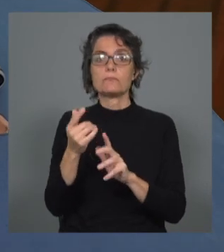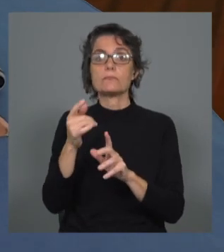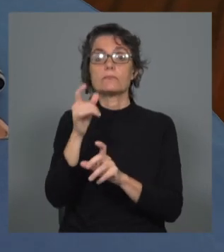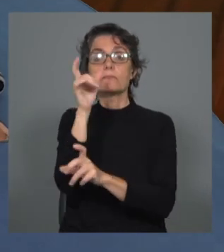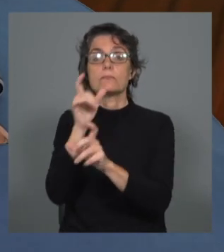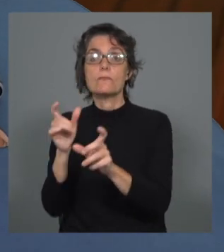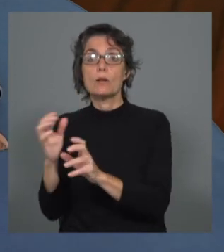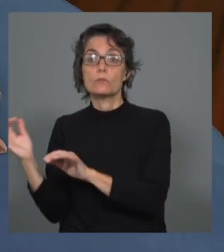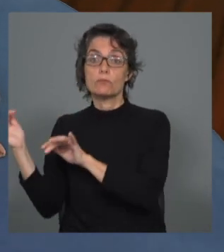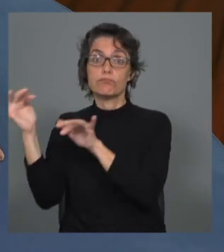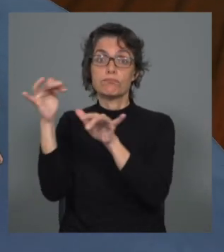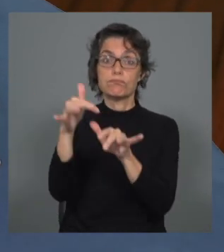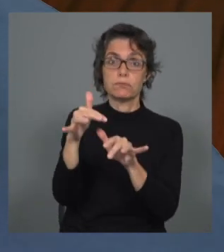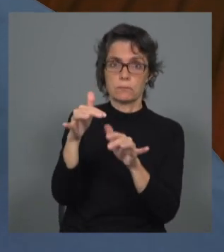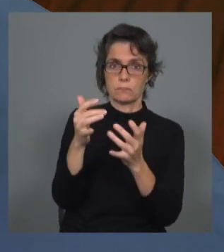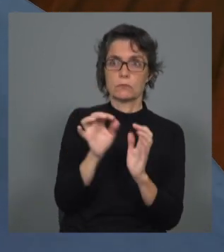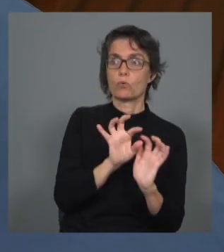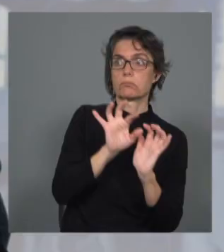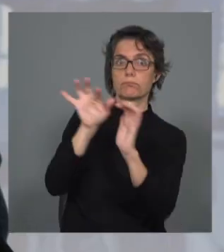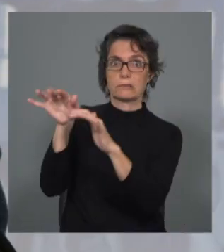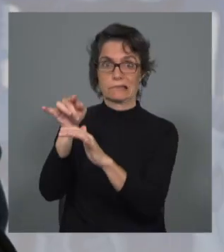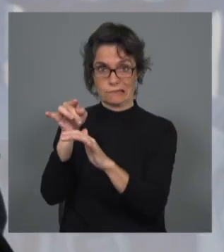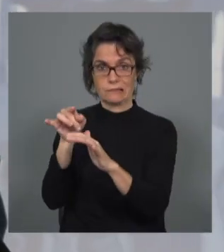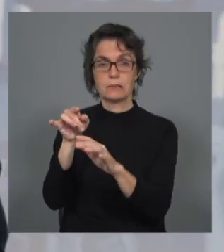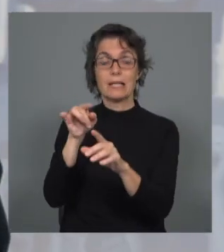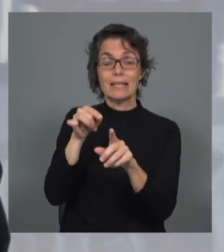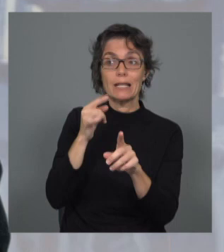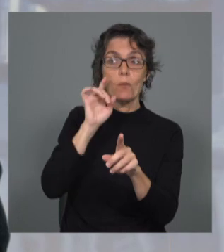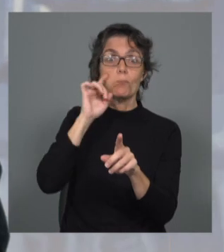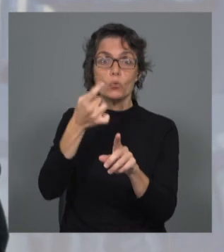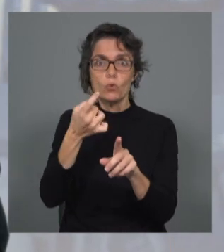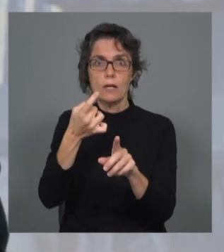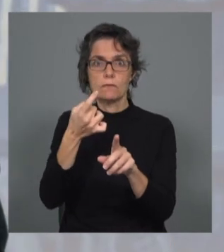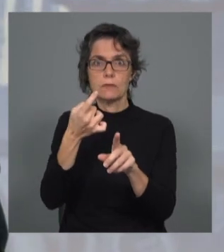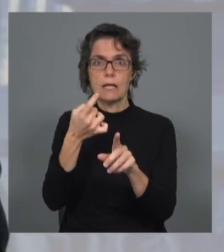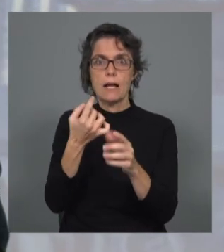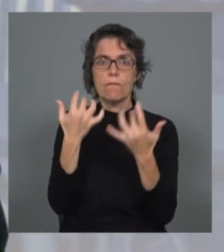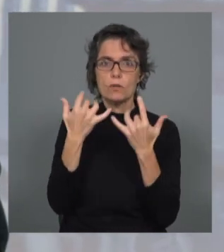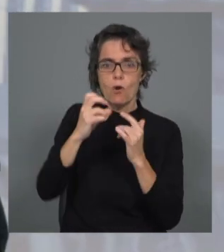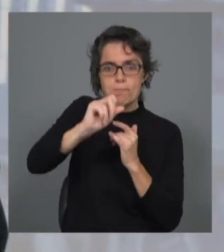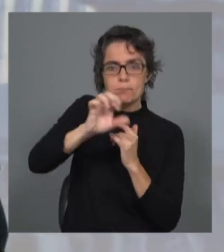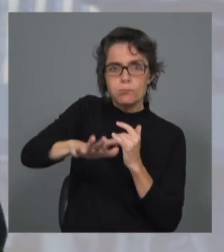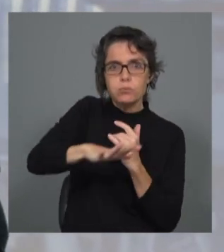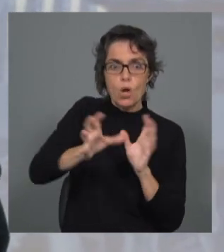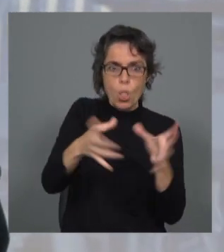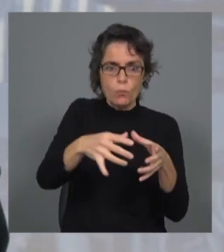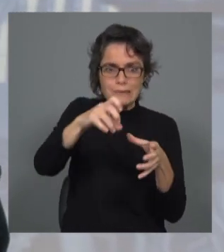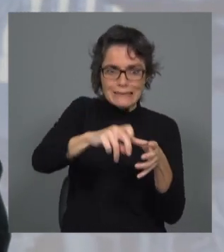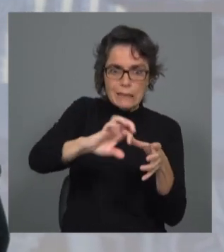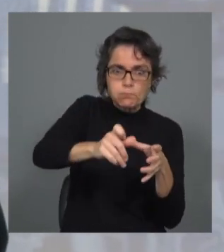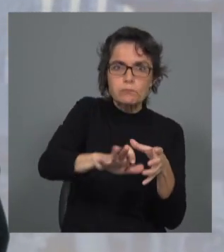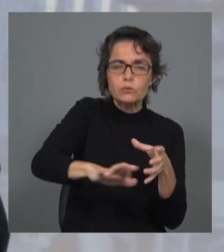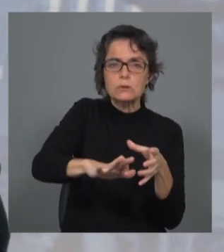os nossos imigrantes que quiseram encontrar informação local sobre a sua comunidade